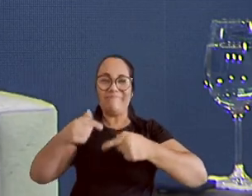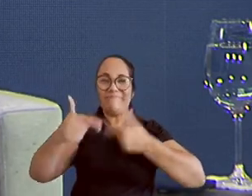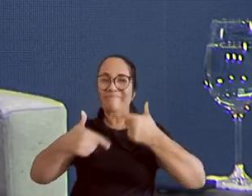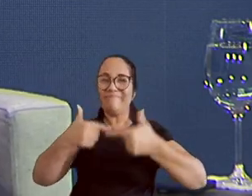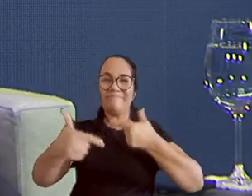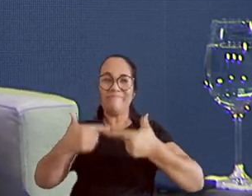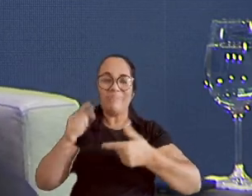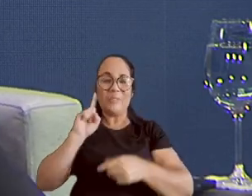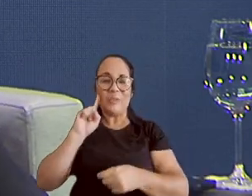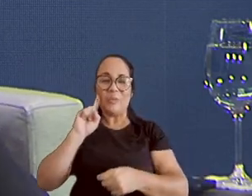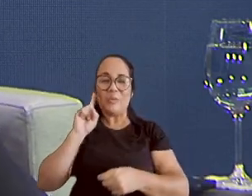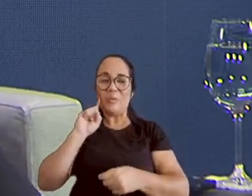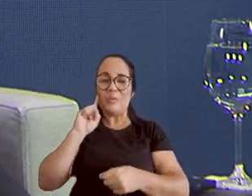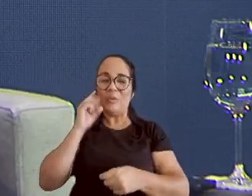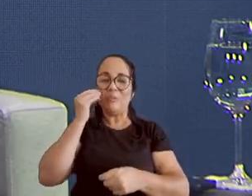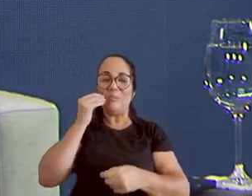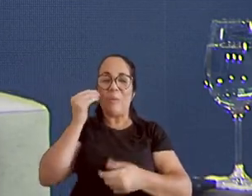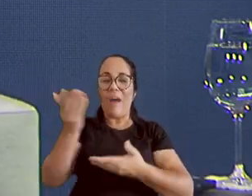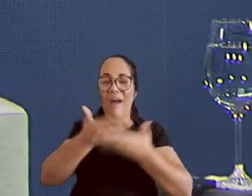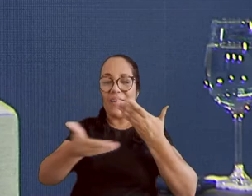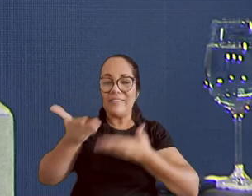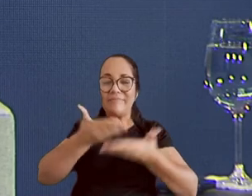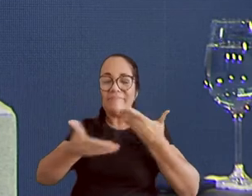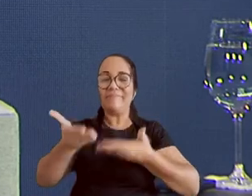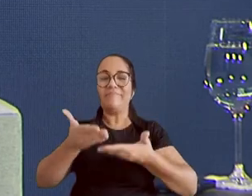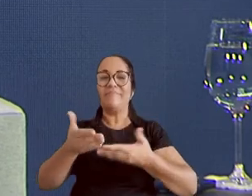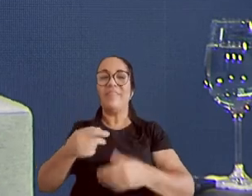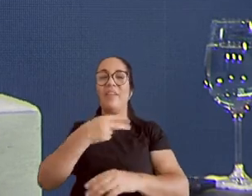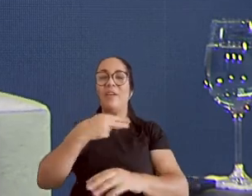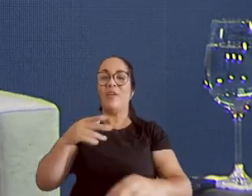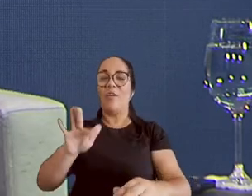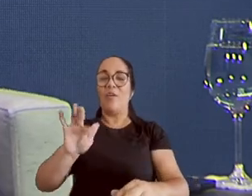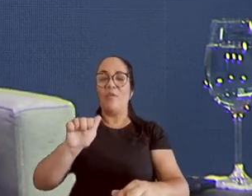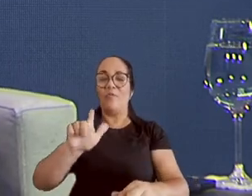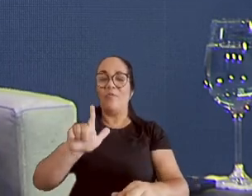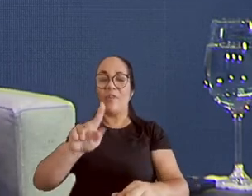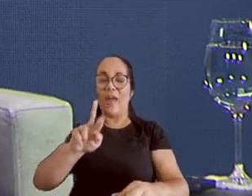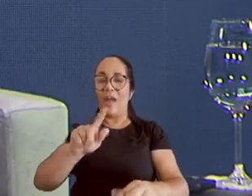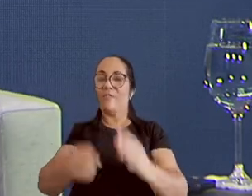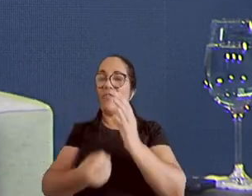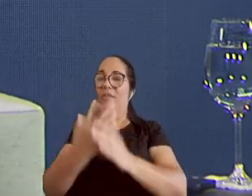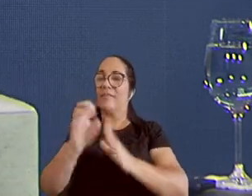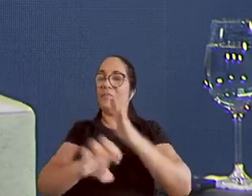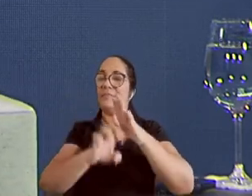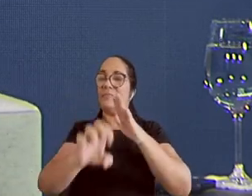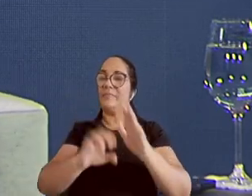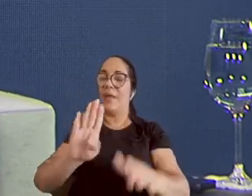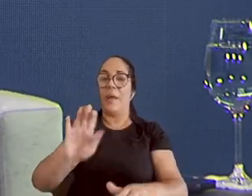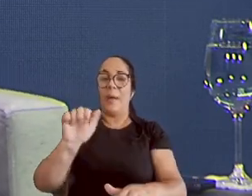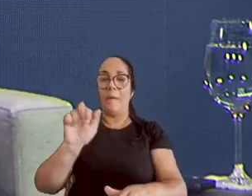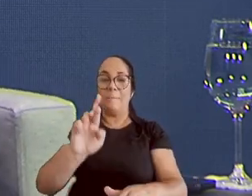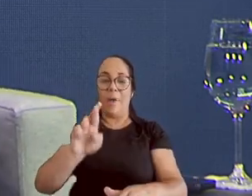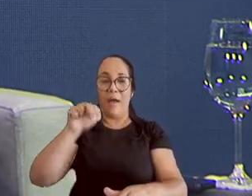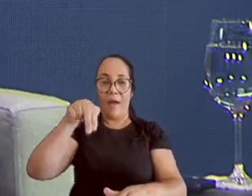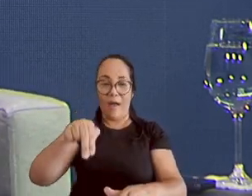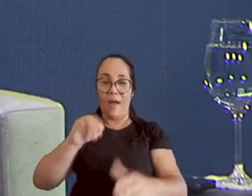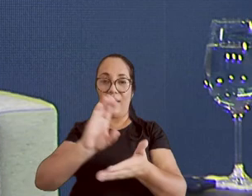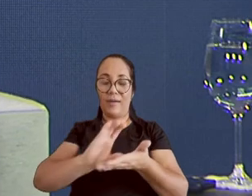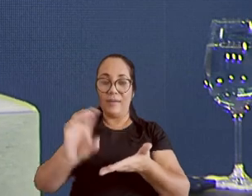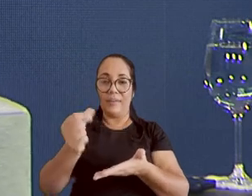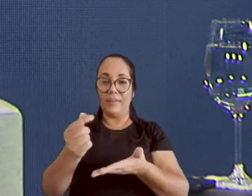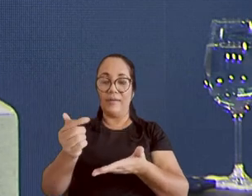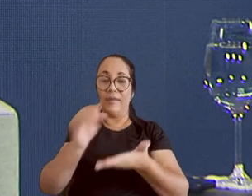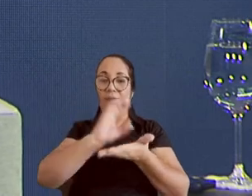oportunidade de negócio eu sou Flávio eu sou fundador da barna investimentos a gente é um gestor dedicado a fazer investimentos